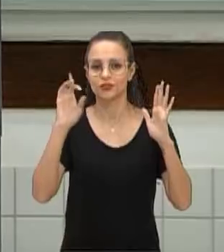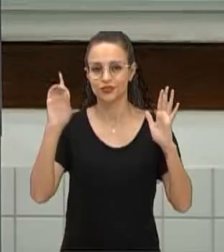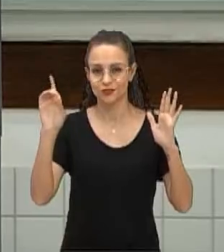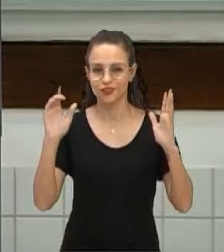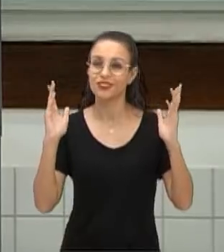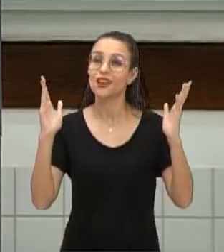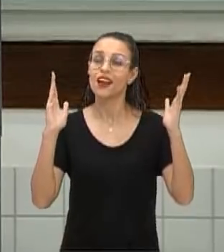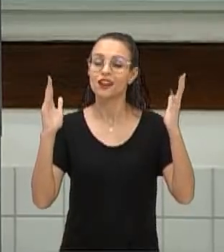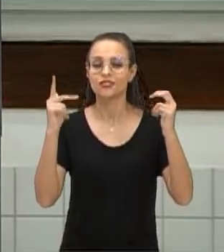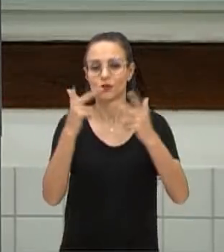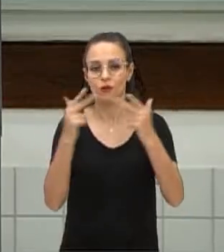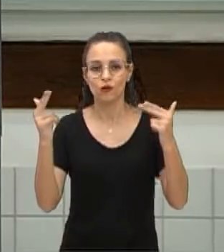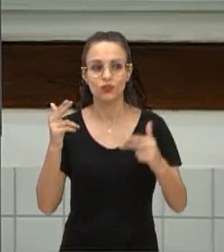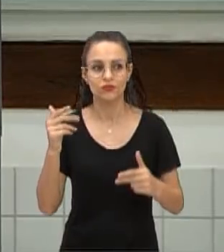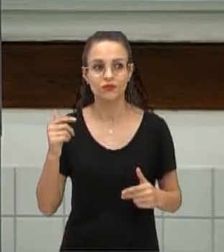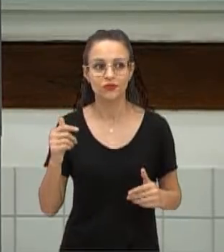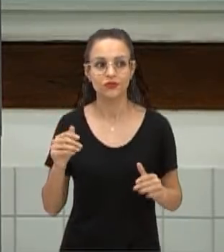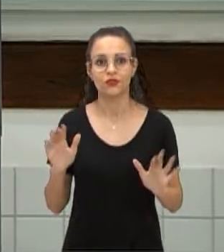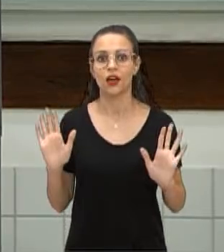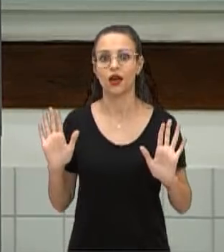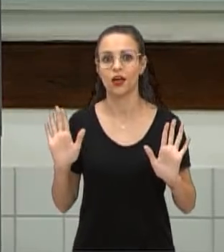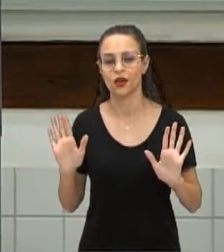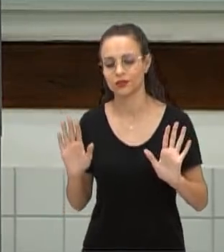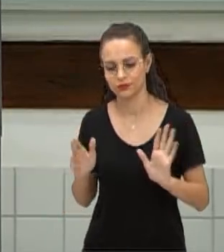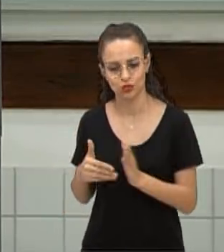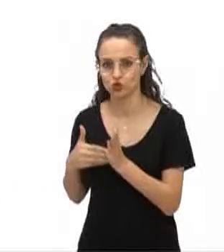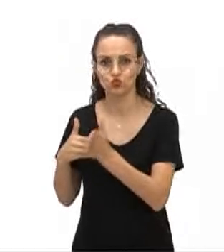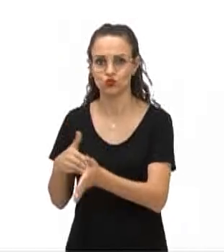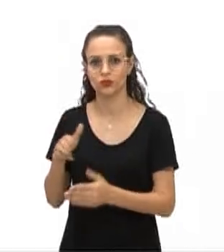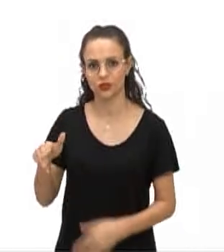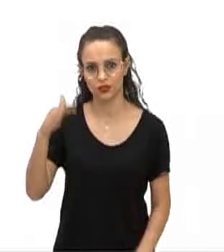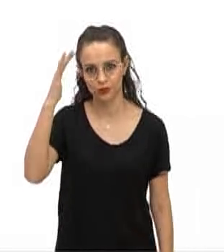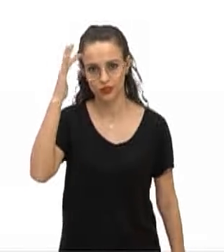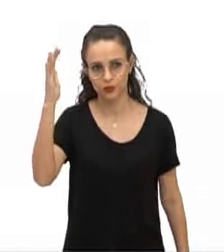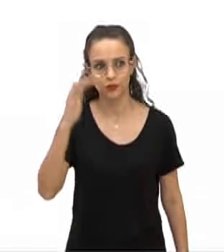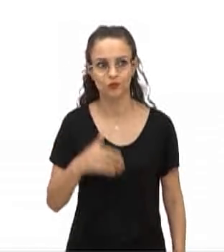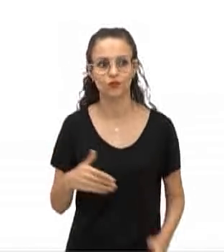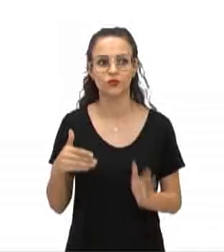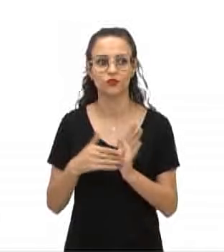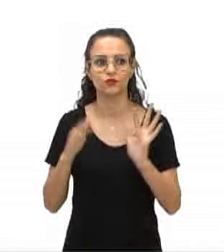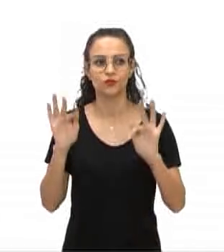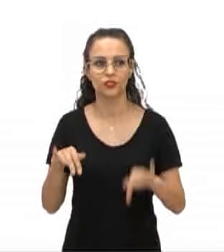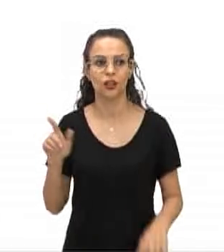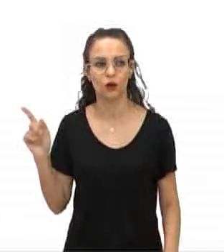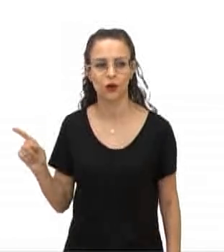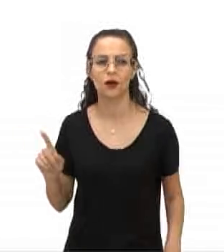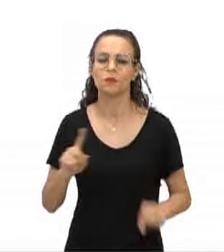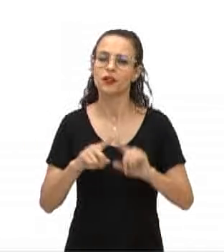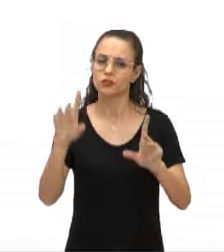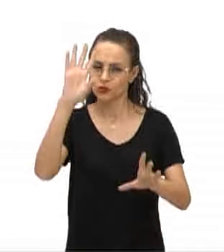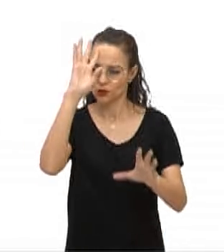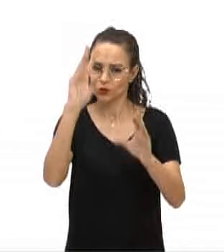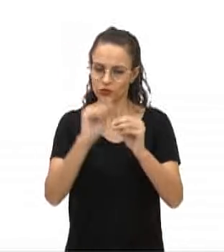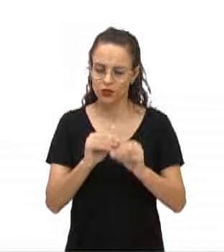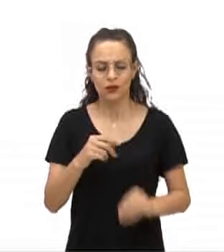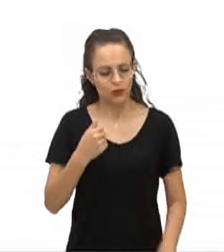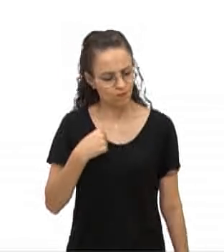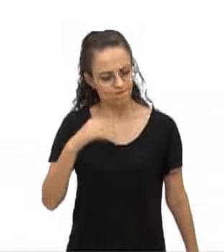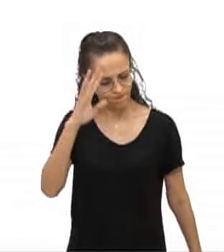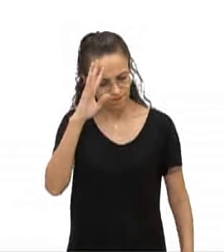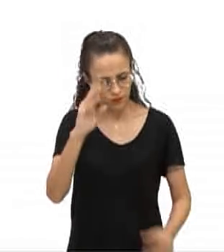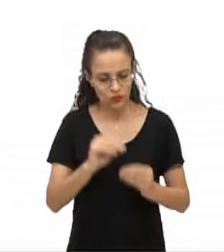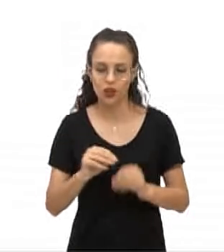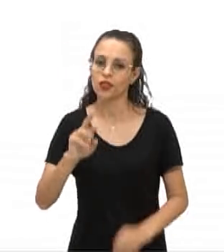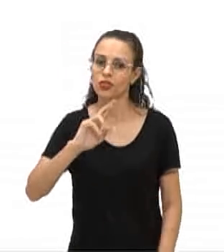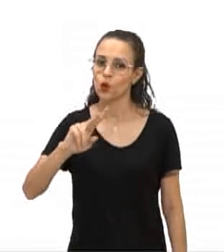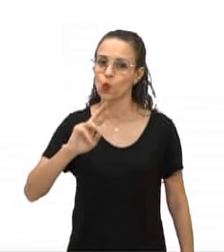graças a uma força maior, ele está livre desse pensamento. No final ele diz aqui, Mas as conclusões a que estou chegando não